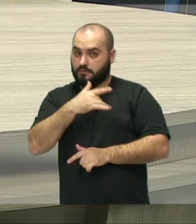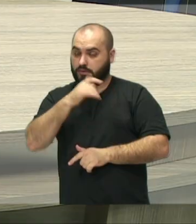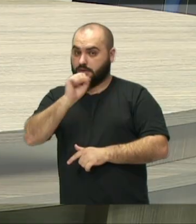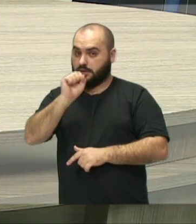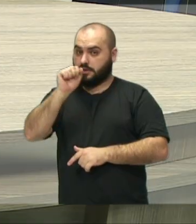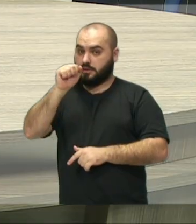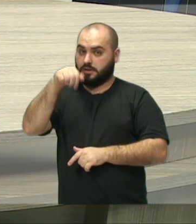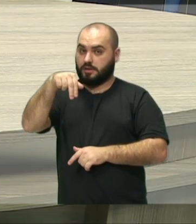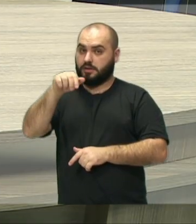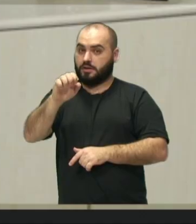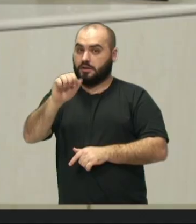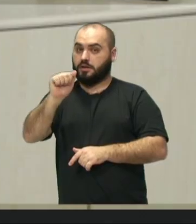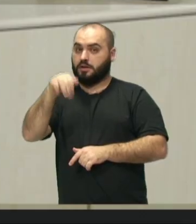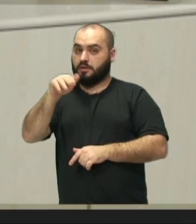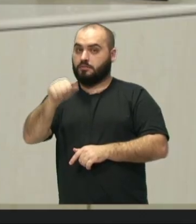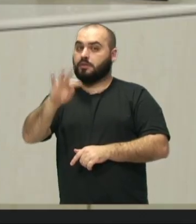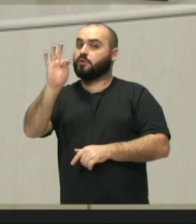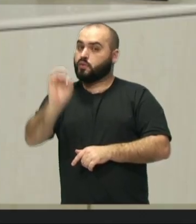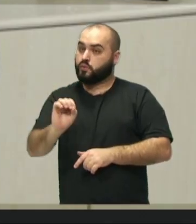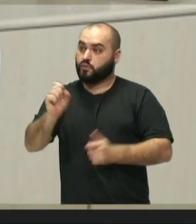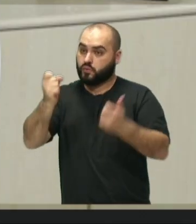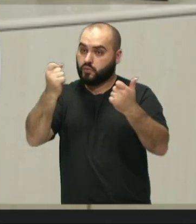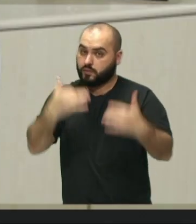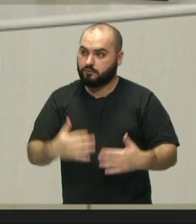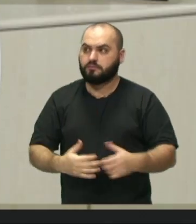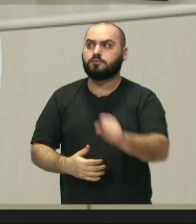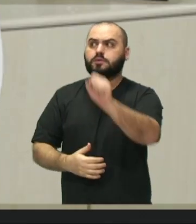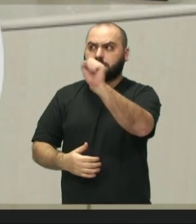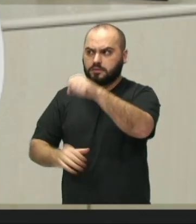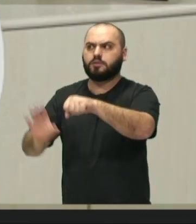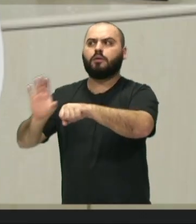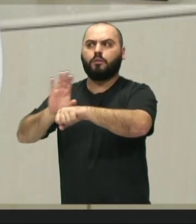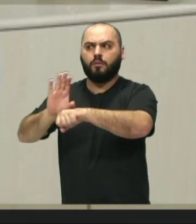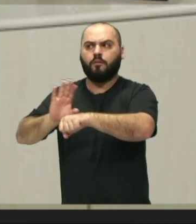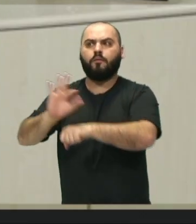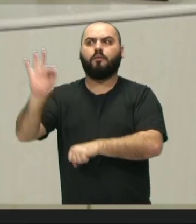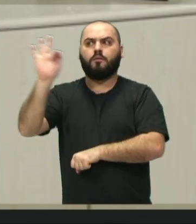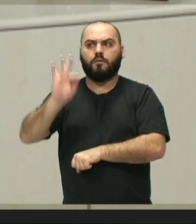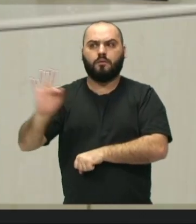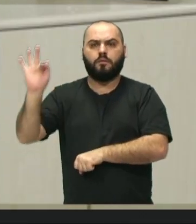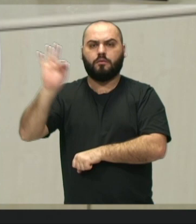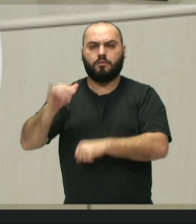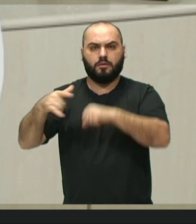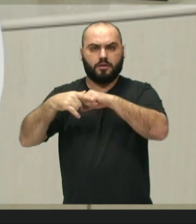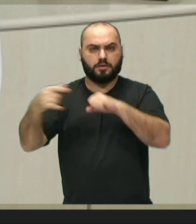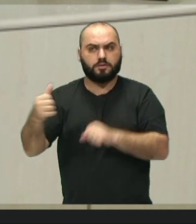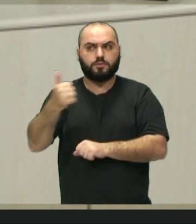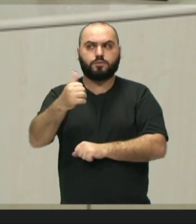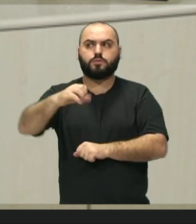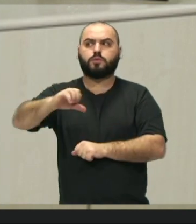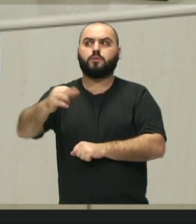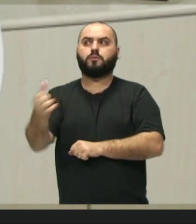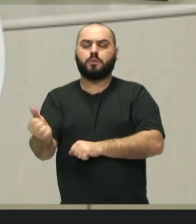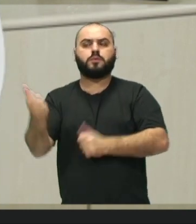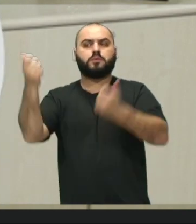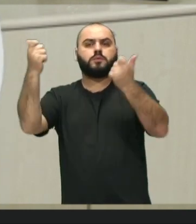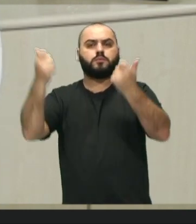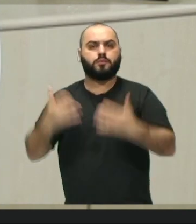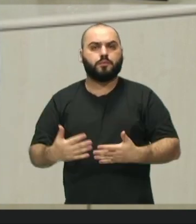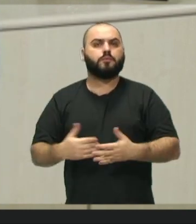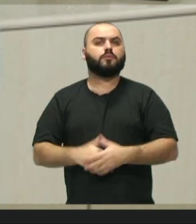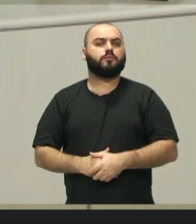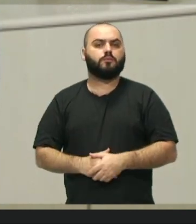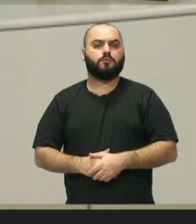dúvida, Elis. E até quem coloca isso é a própria Constituição Federal, quando da redação do seu artigo 196, dispõe que